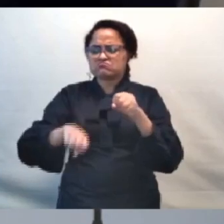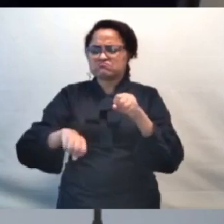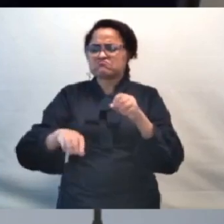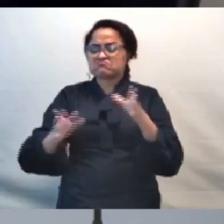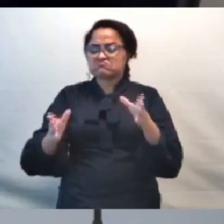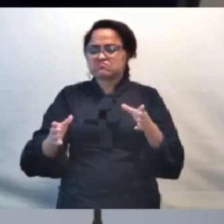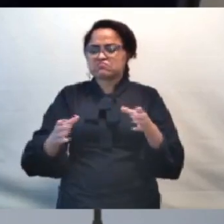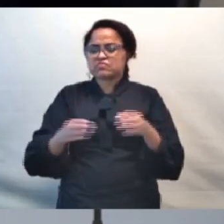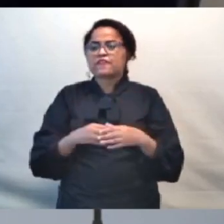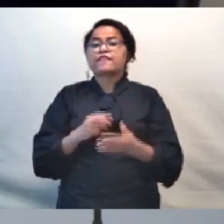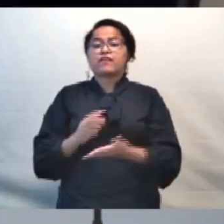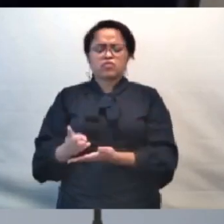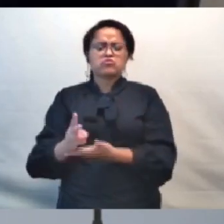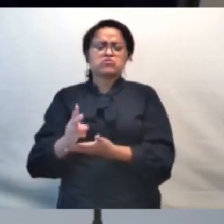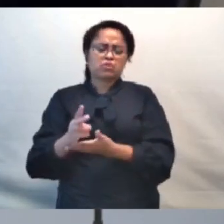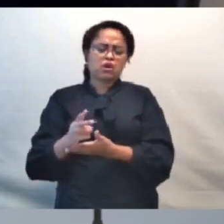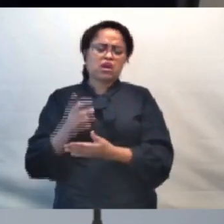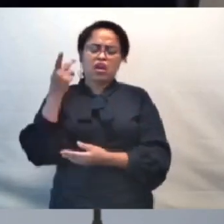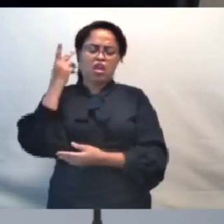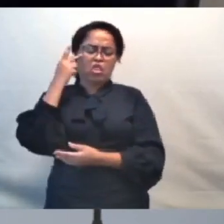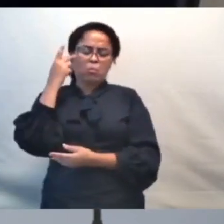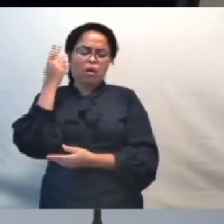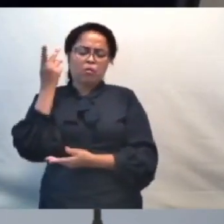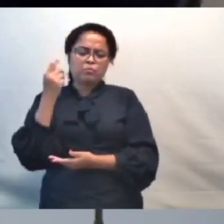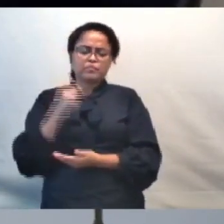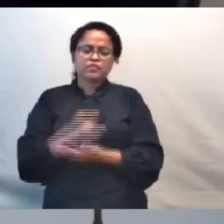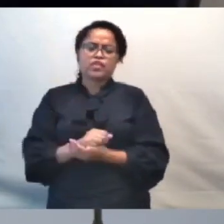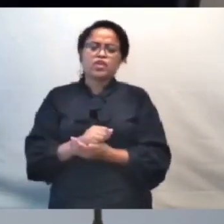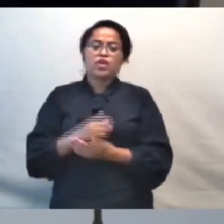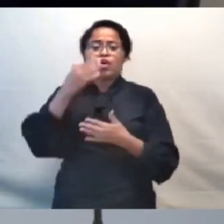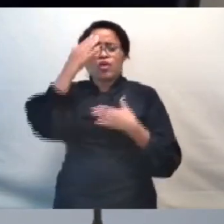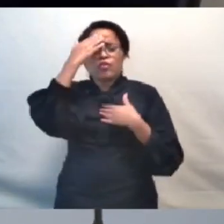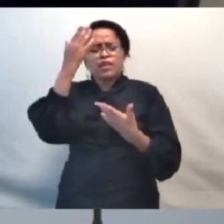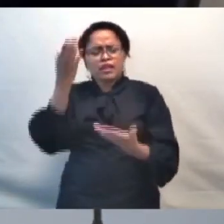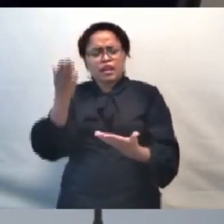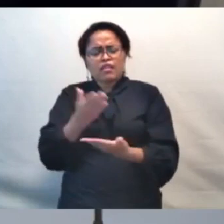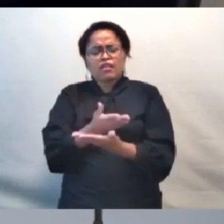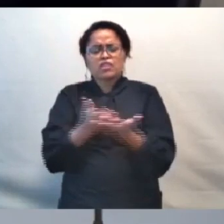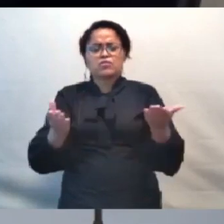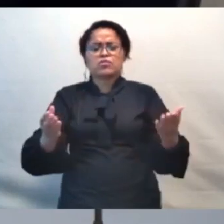normalmente. Obrigado a todos aqui presentes.